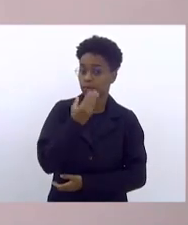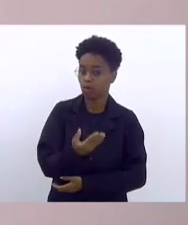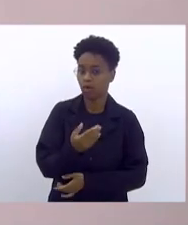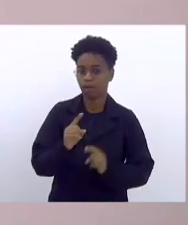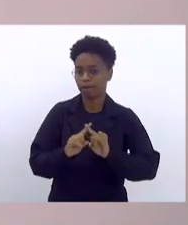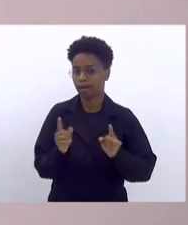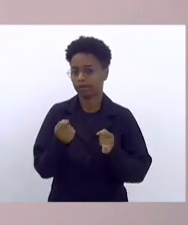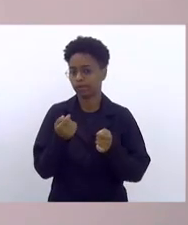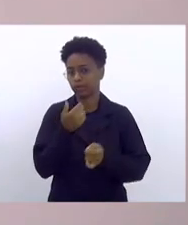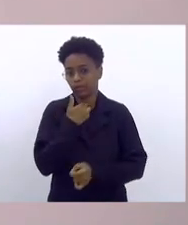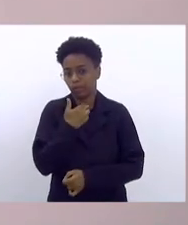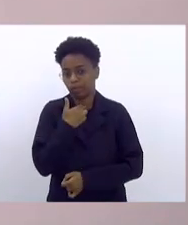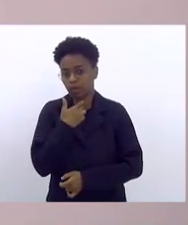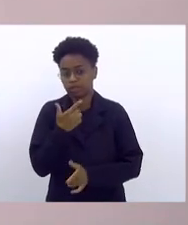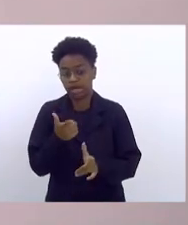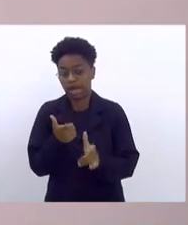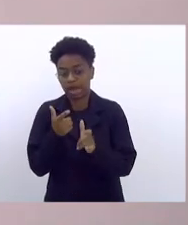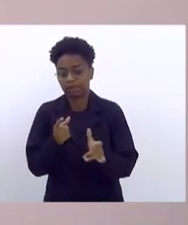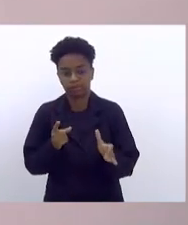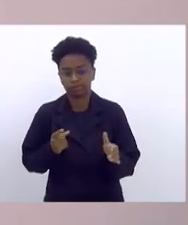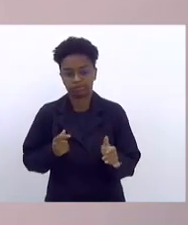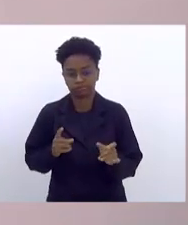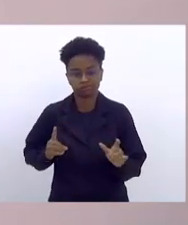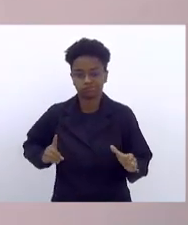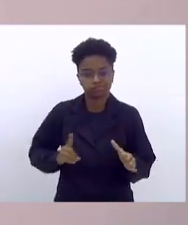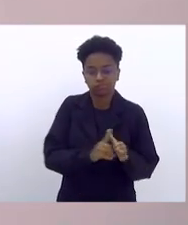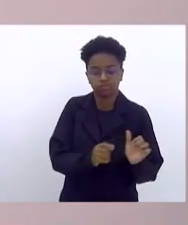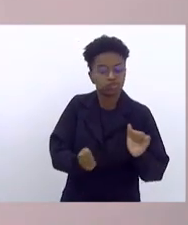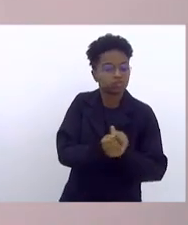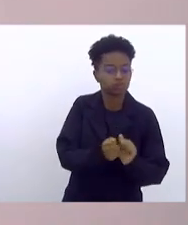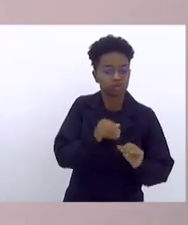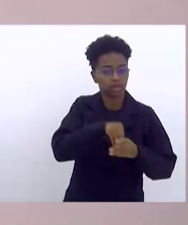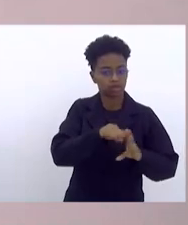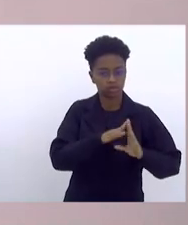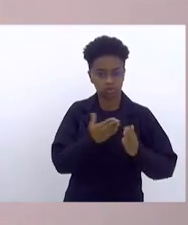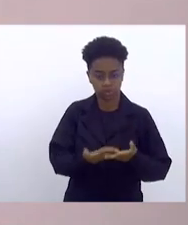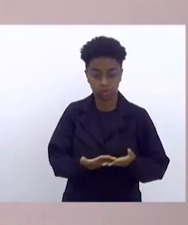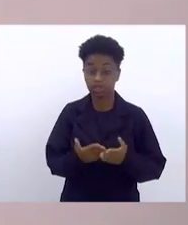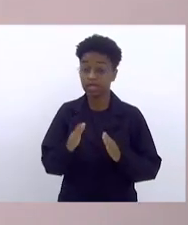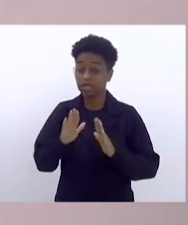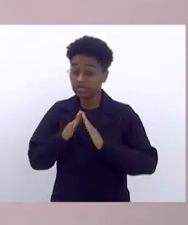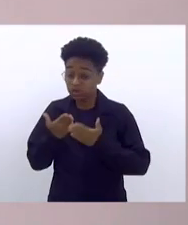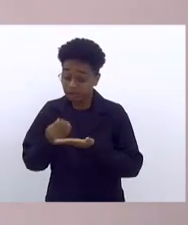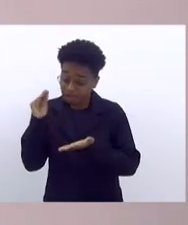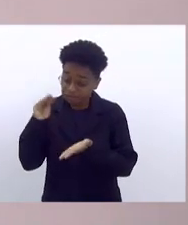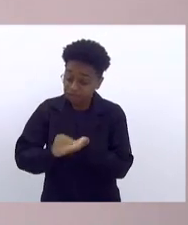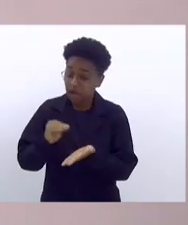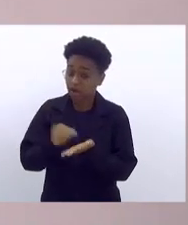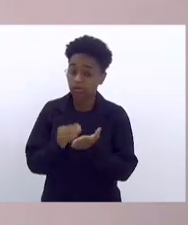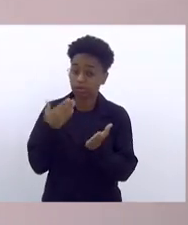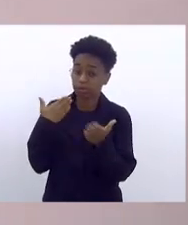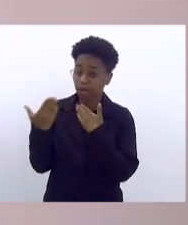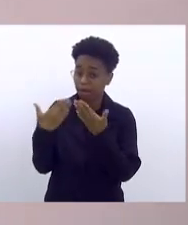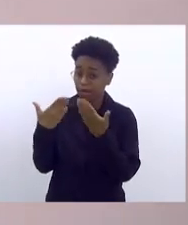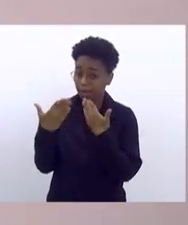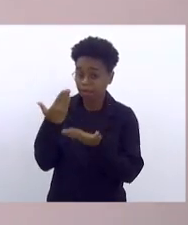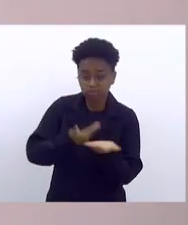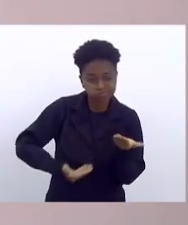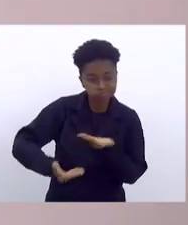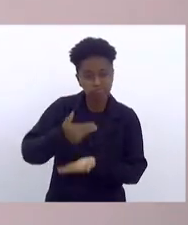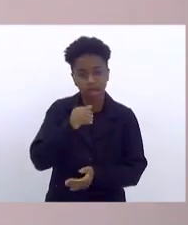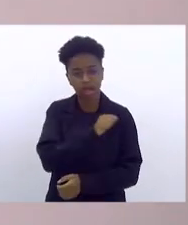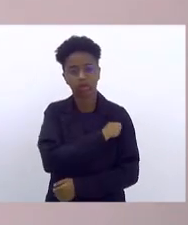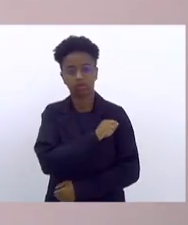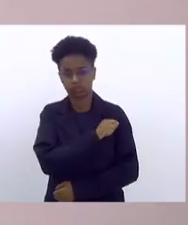passam pela arma a escola também tem faltado muito diálogo com os seus estudantes